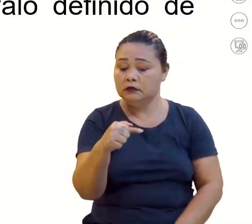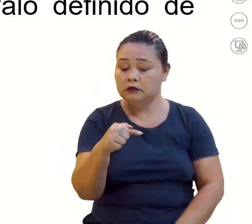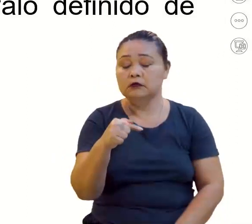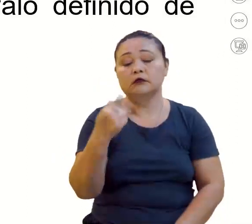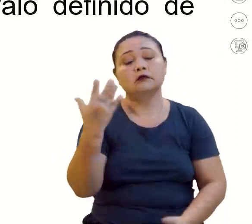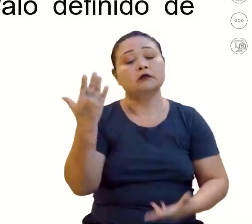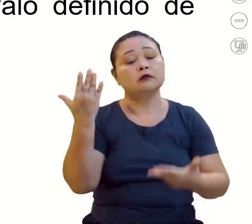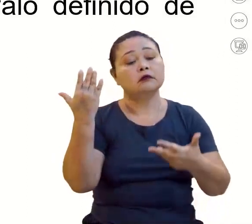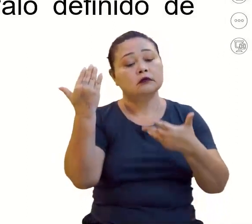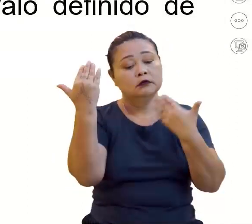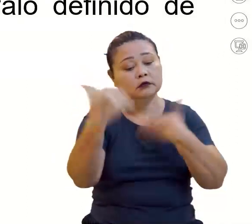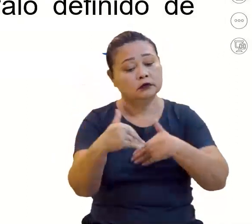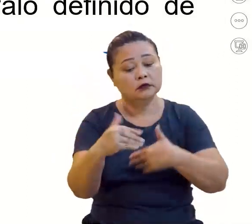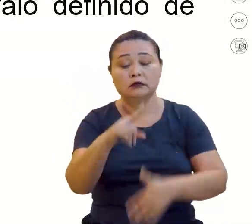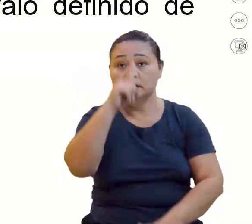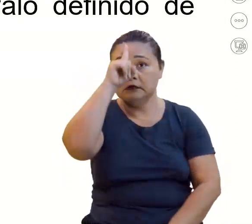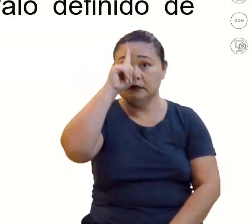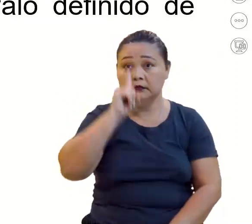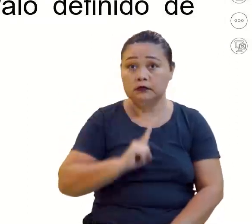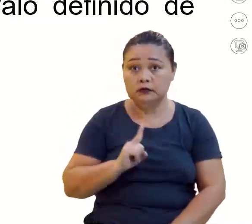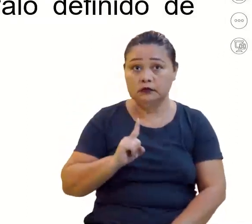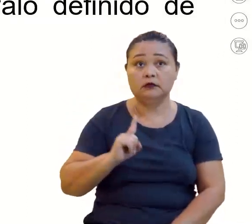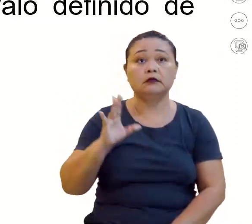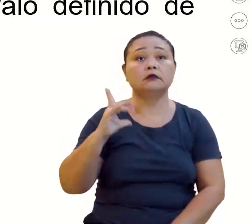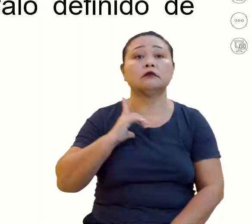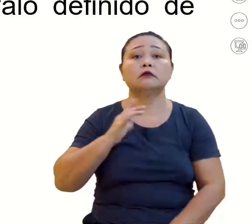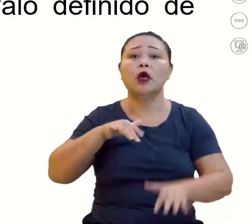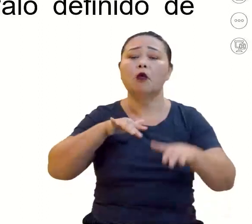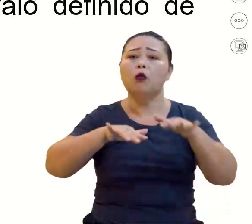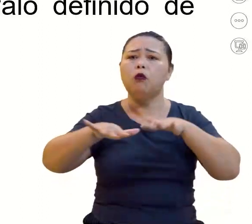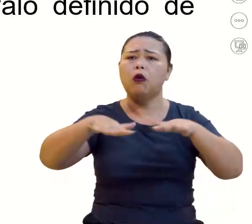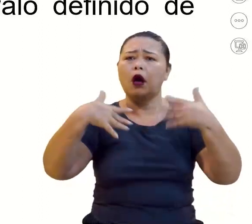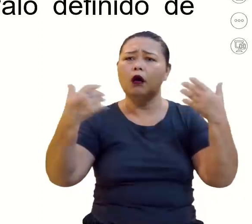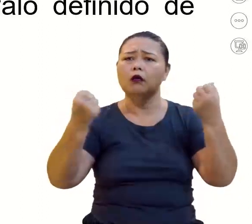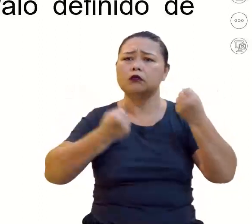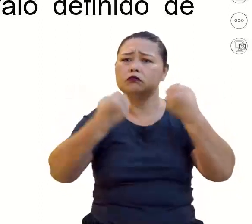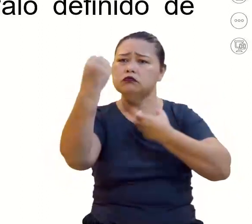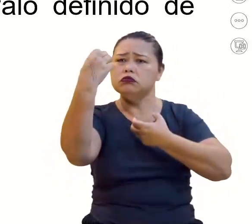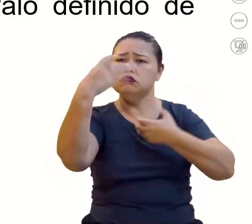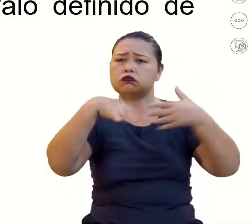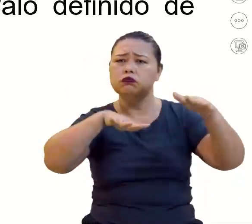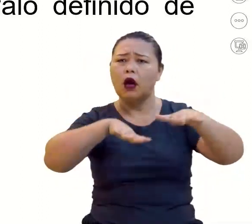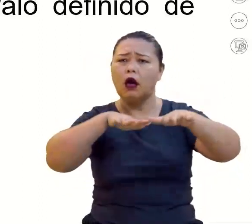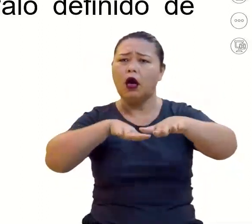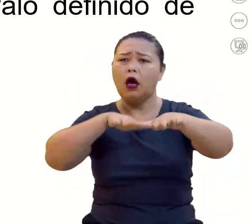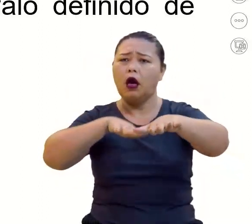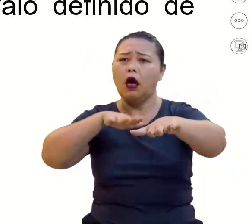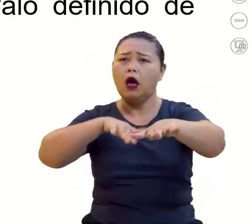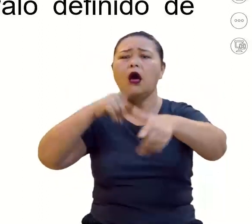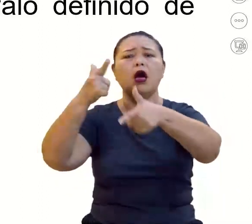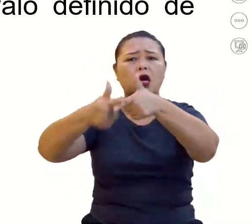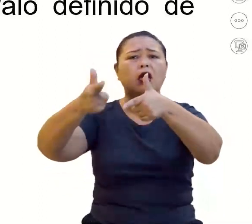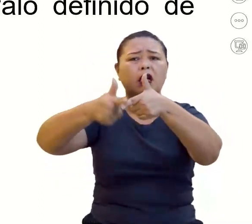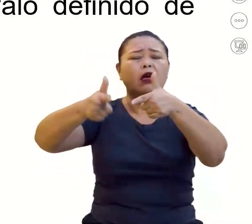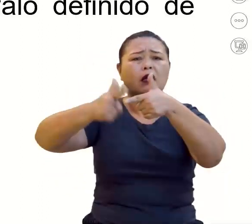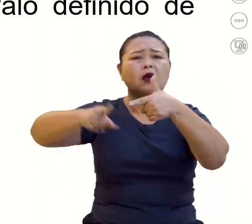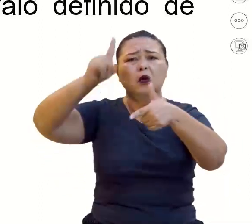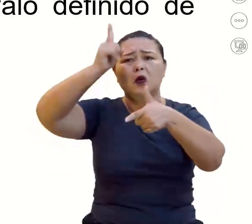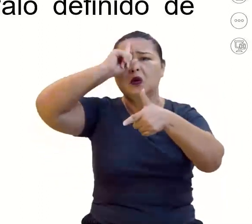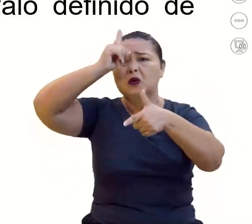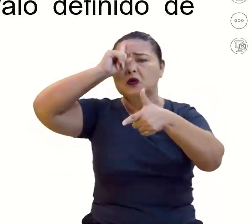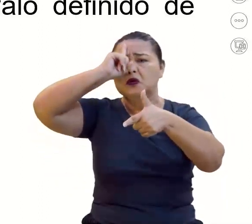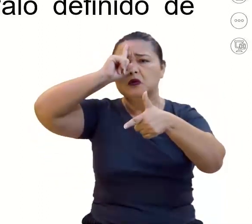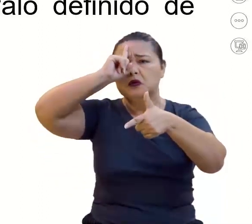prova amarela. Os congestionamentos de trânsito constituem um problema que aflige todos os dias milhares